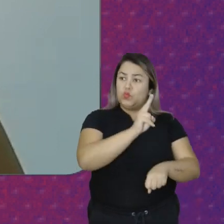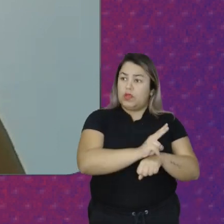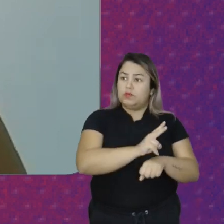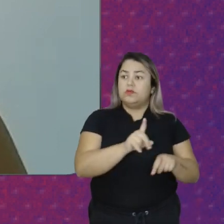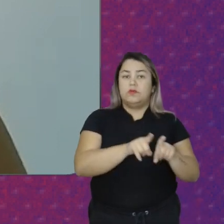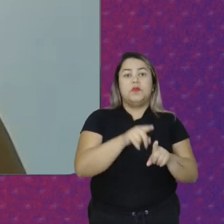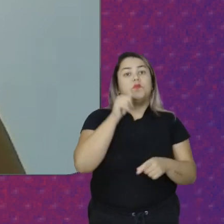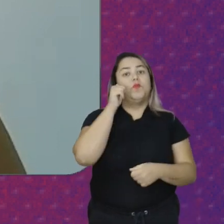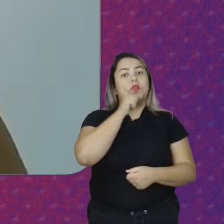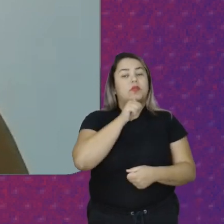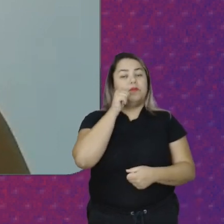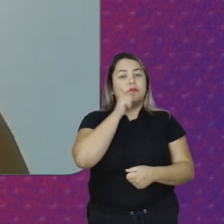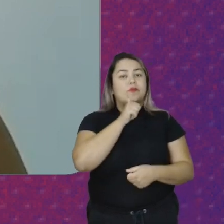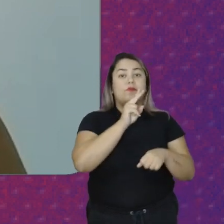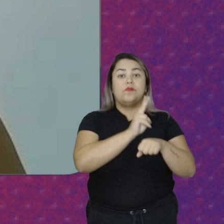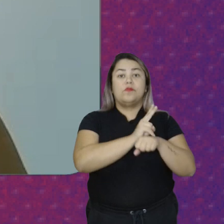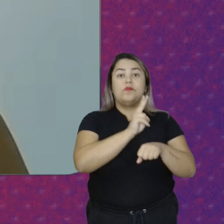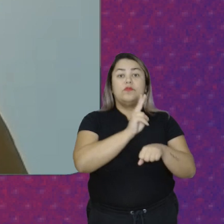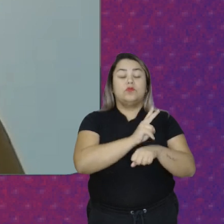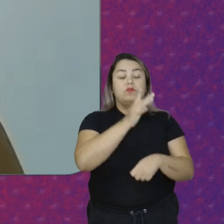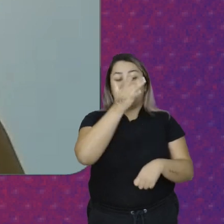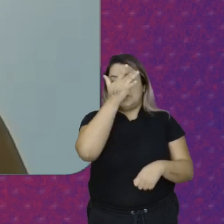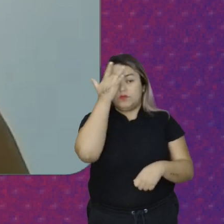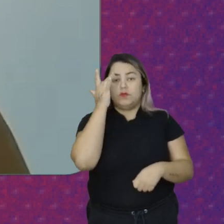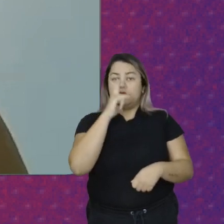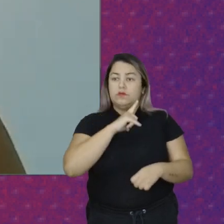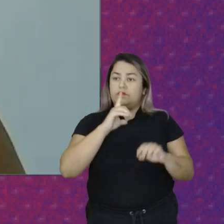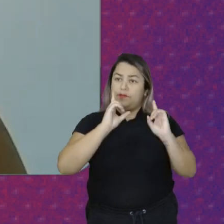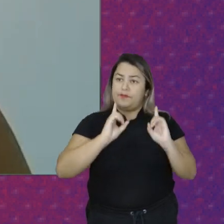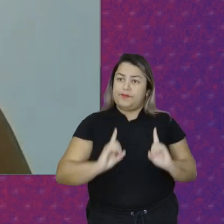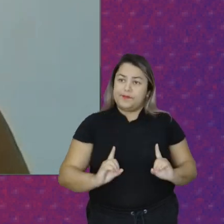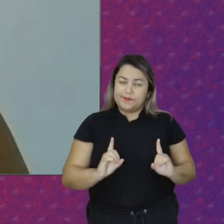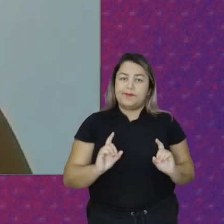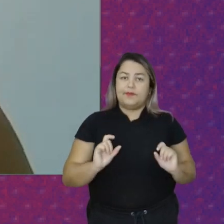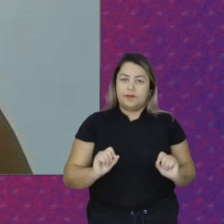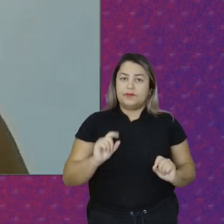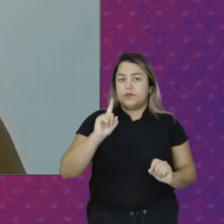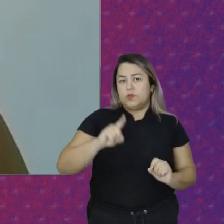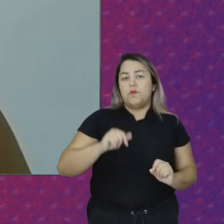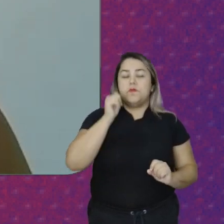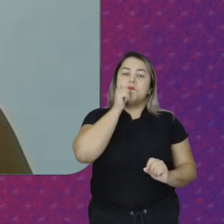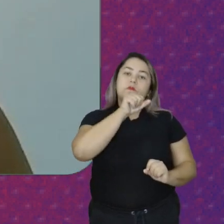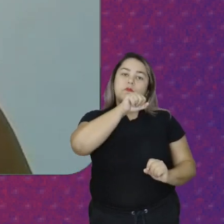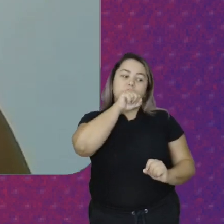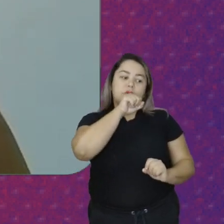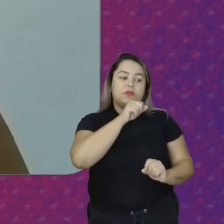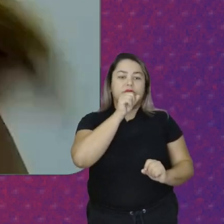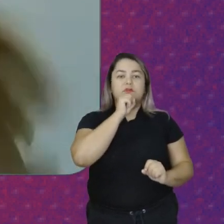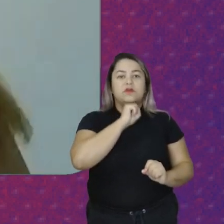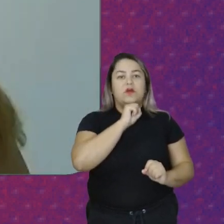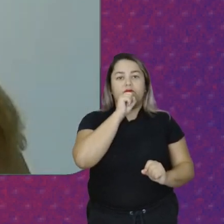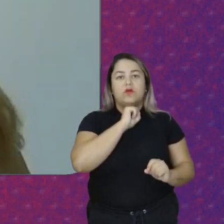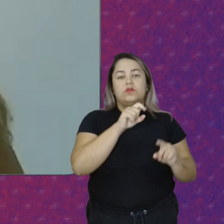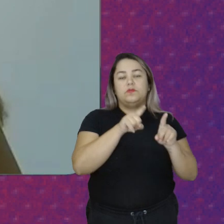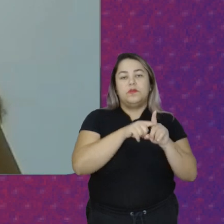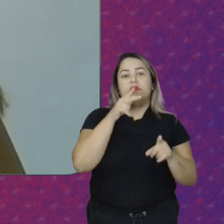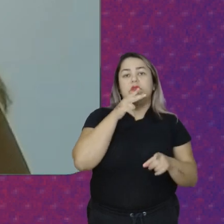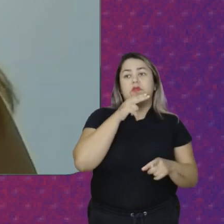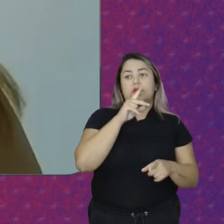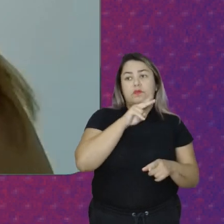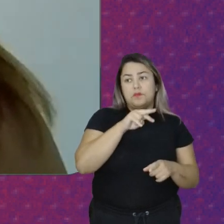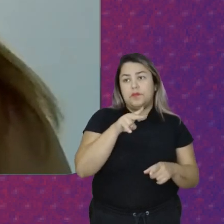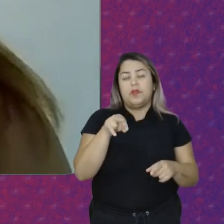das mulheres cuidadoras de pessoas com deficiência, que em geral são mães e avós e irmãs que